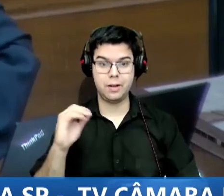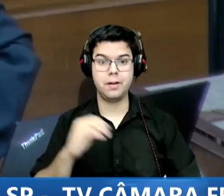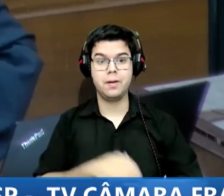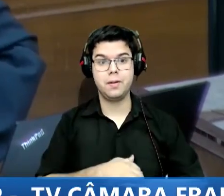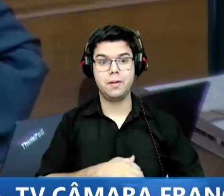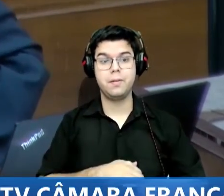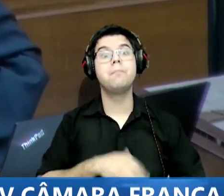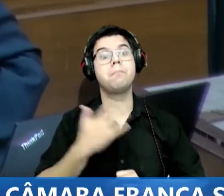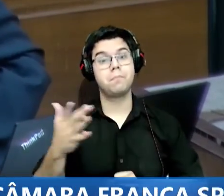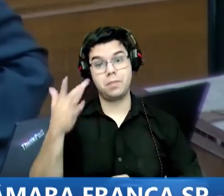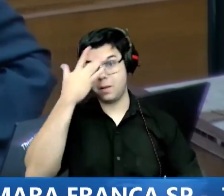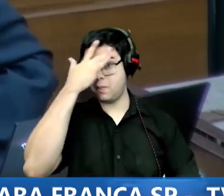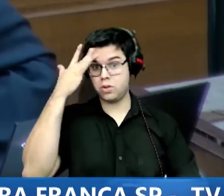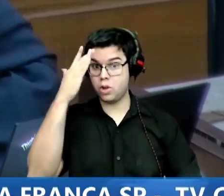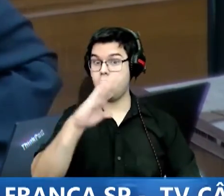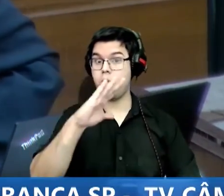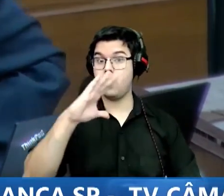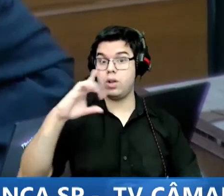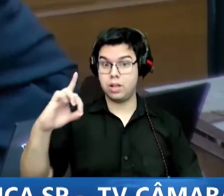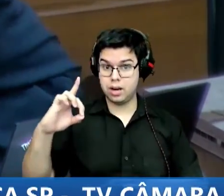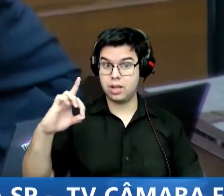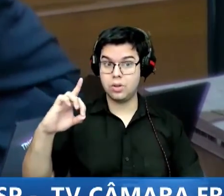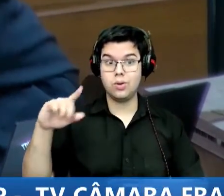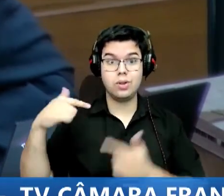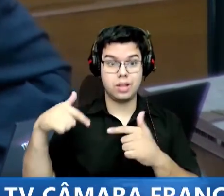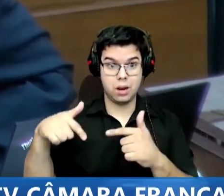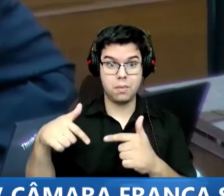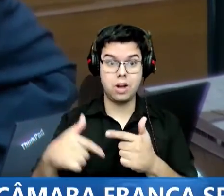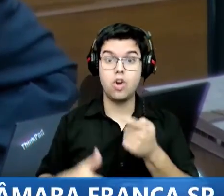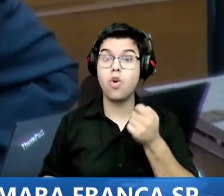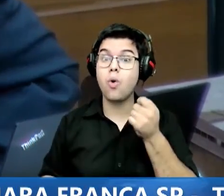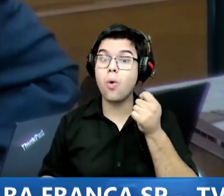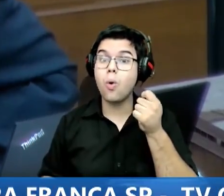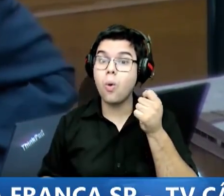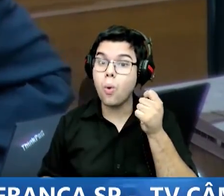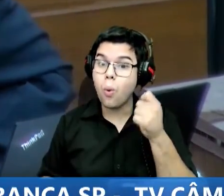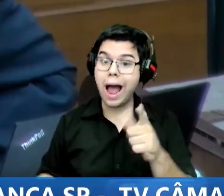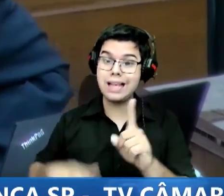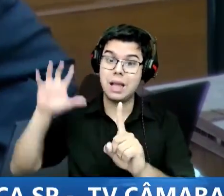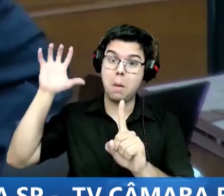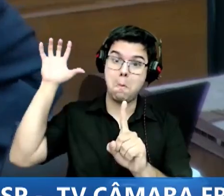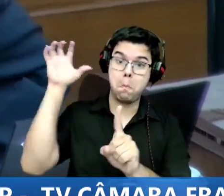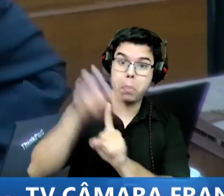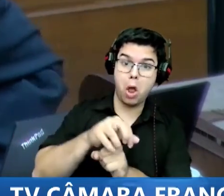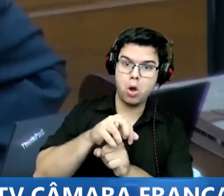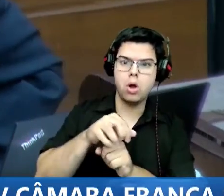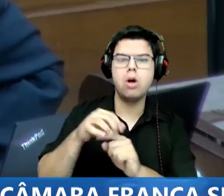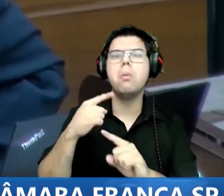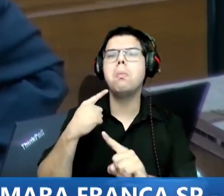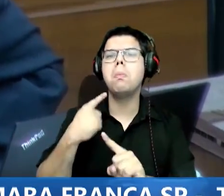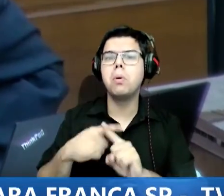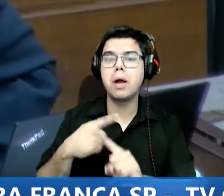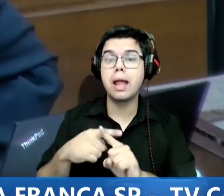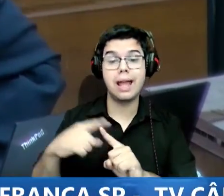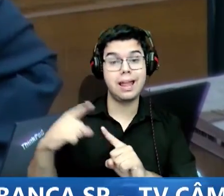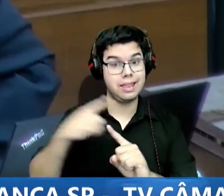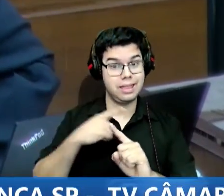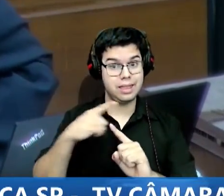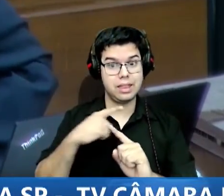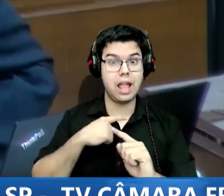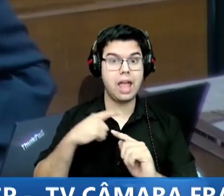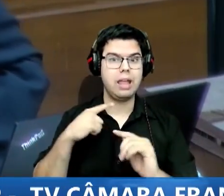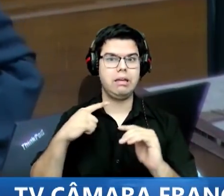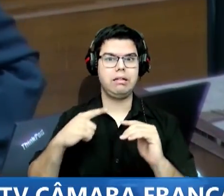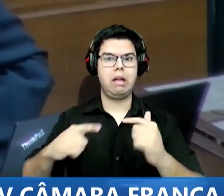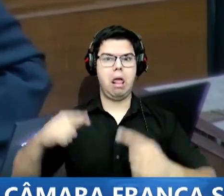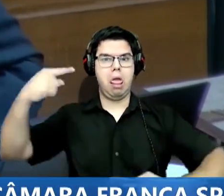trabalho quase foi agredida, porque tinha uma disputa de classe naquela época,